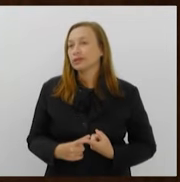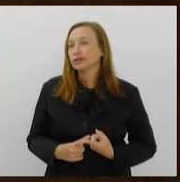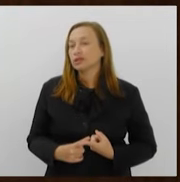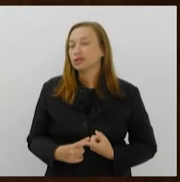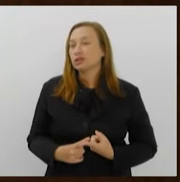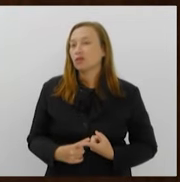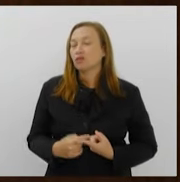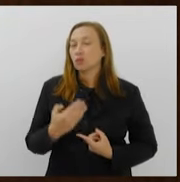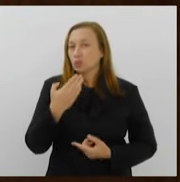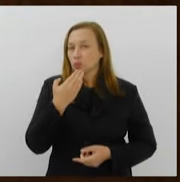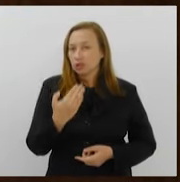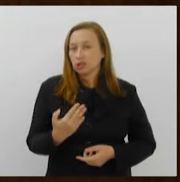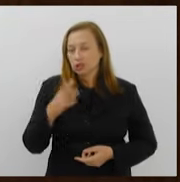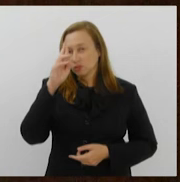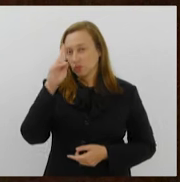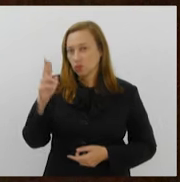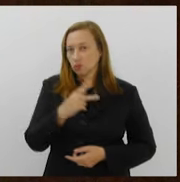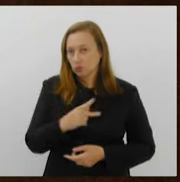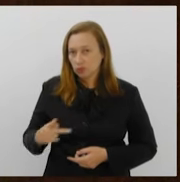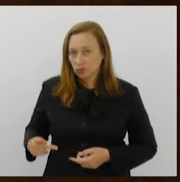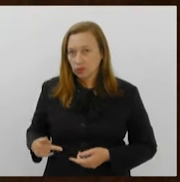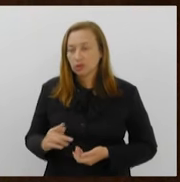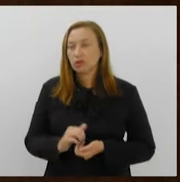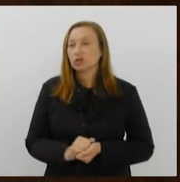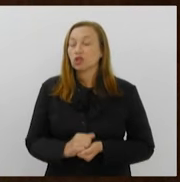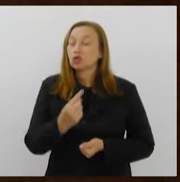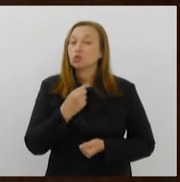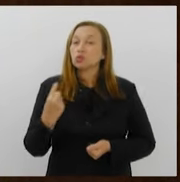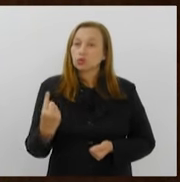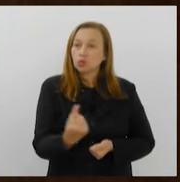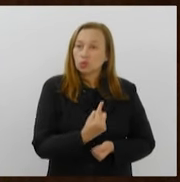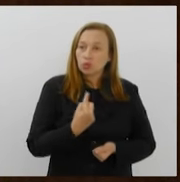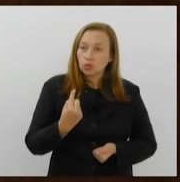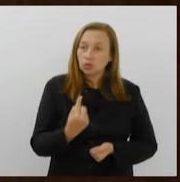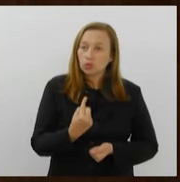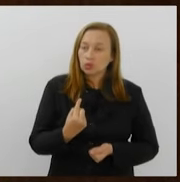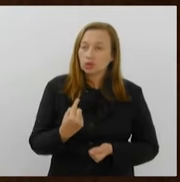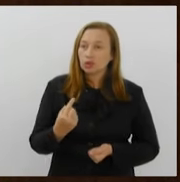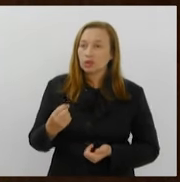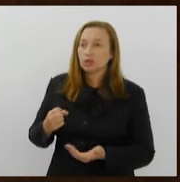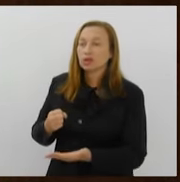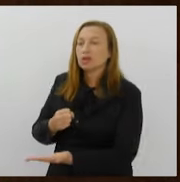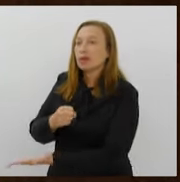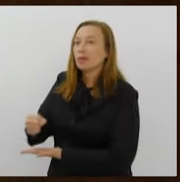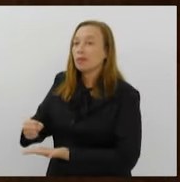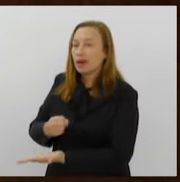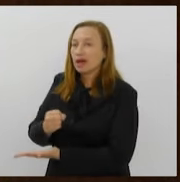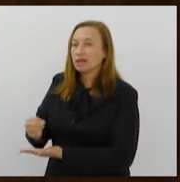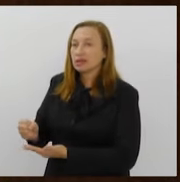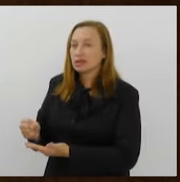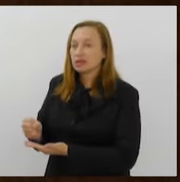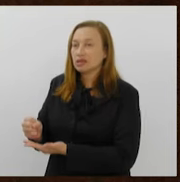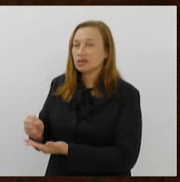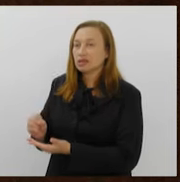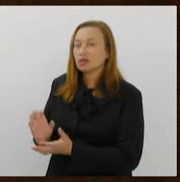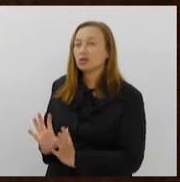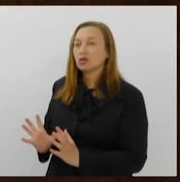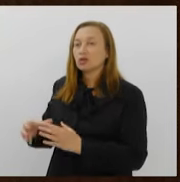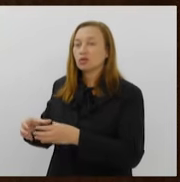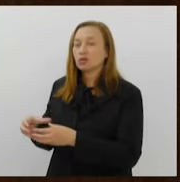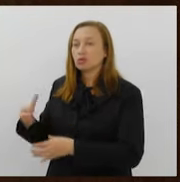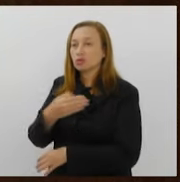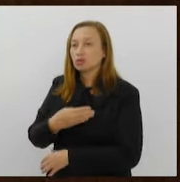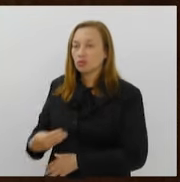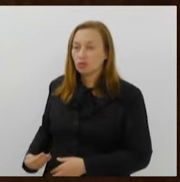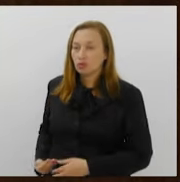uma solicitação ao senhor. Nós que somos da base do governador Cláudio Castro,